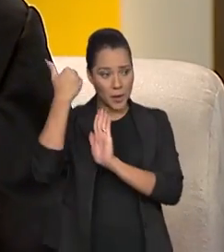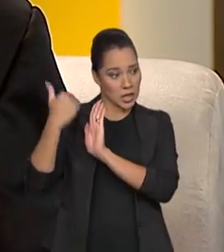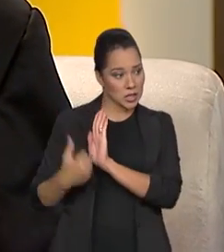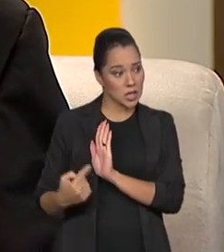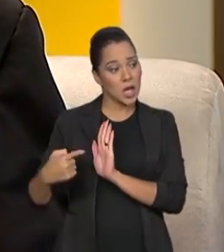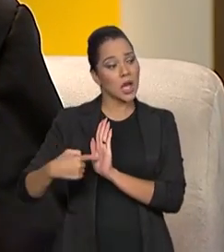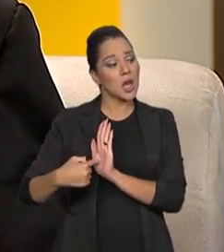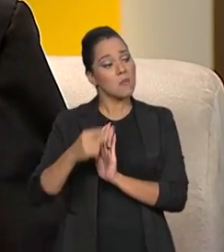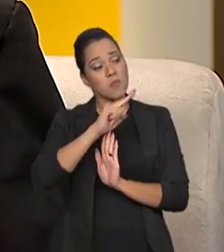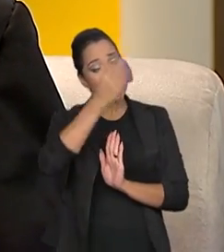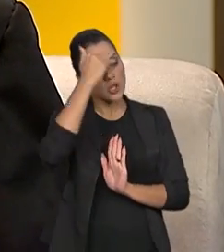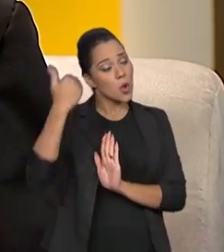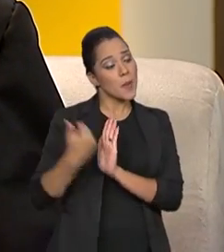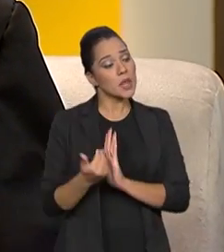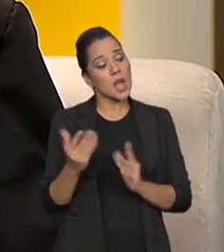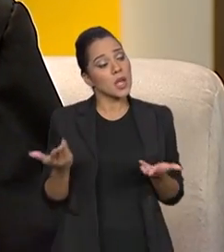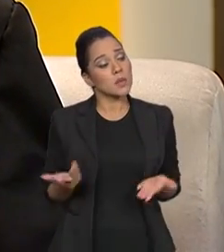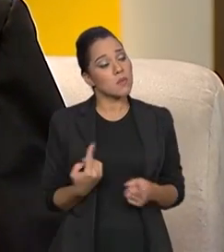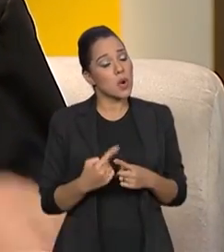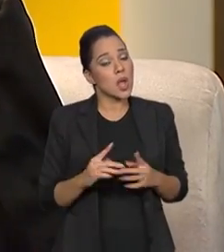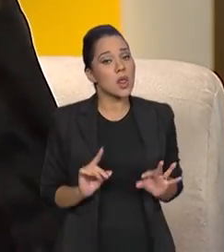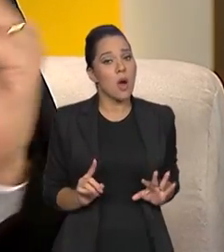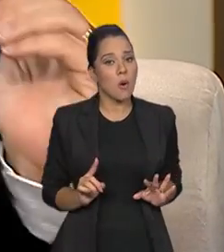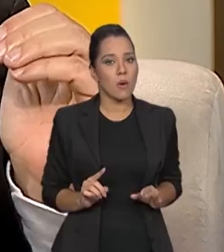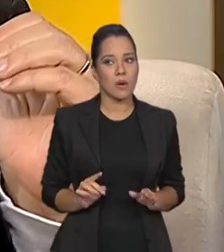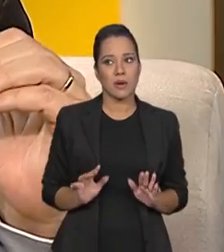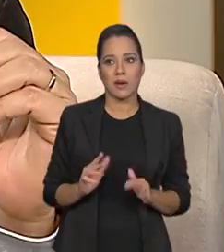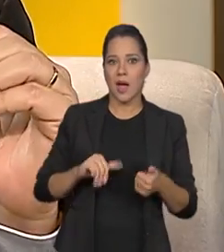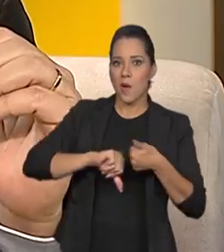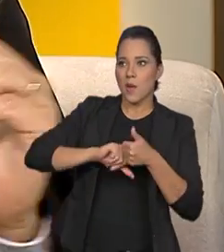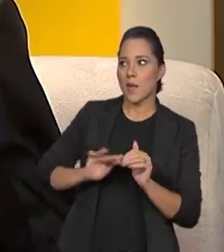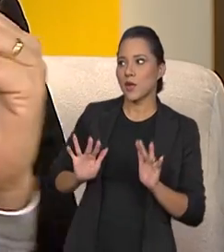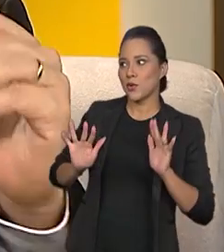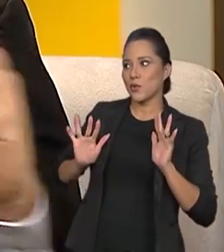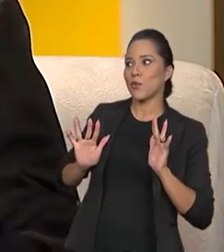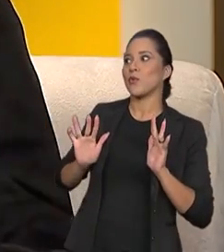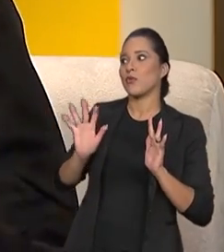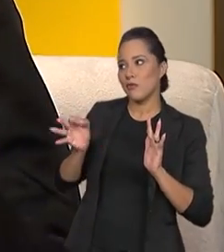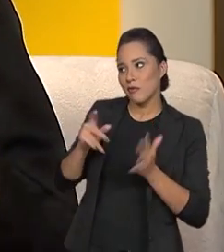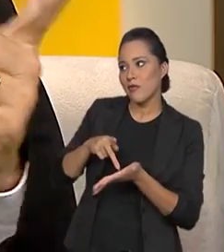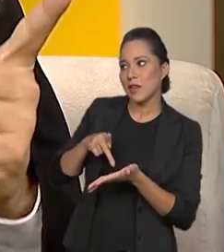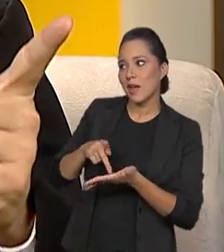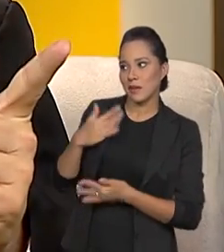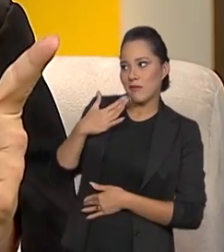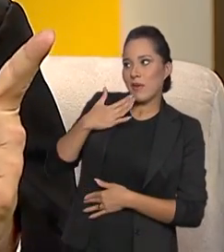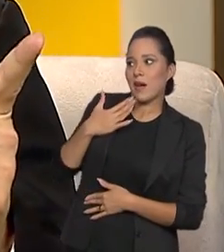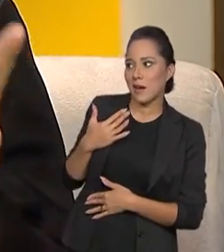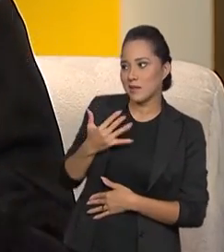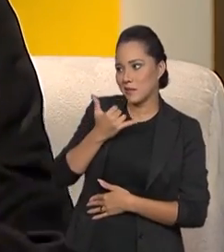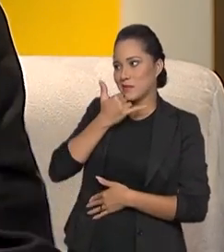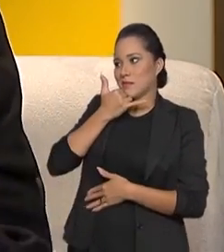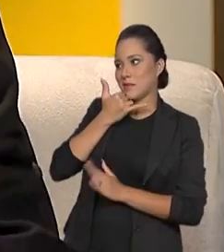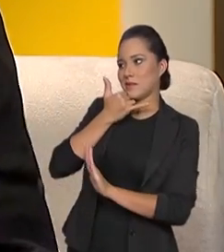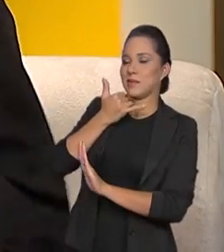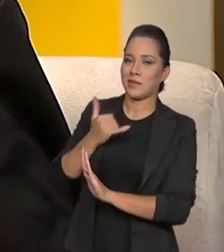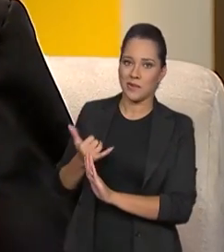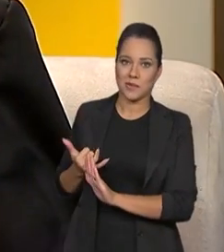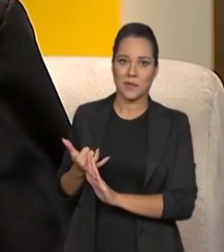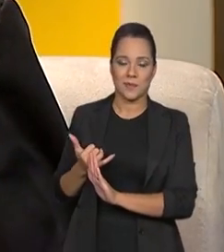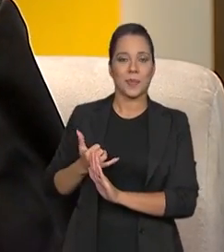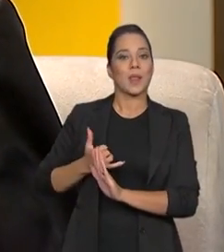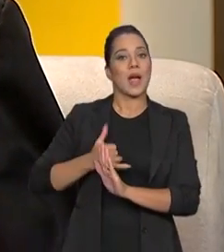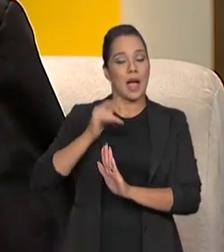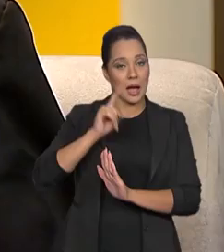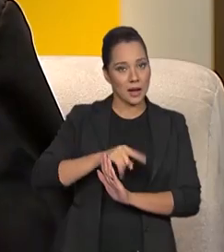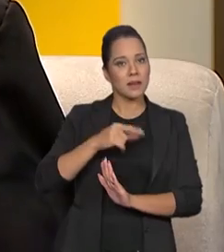item por que você não tá seguindo agora aí Opa é um instrumento de governança Realmente falhamos nós temos que ter observado isso E